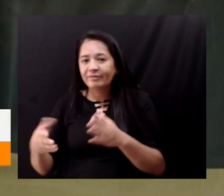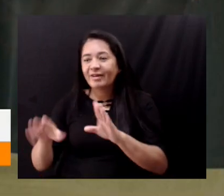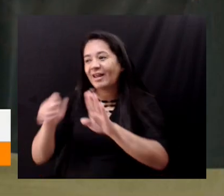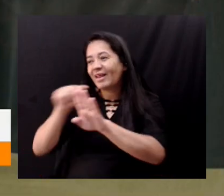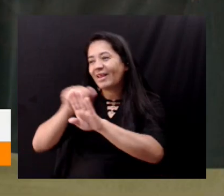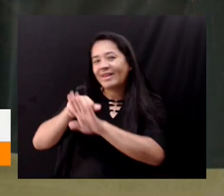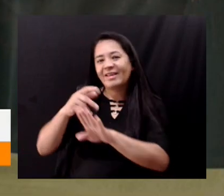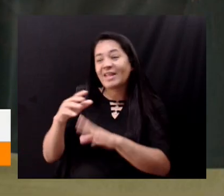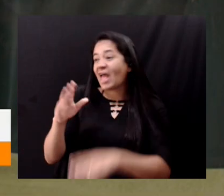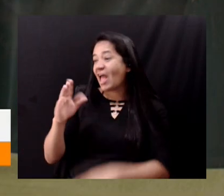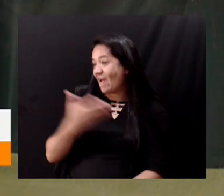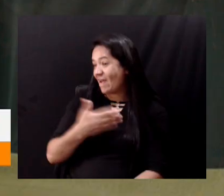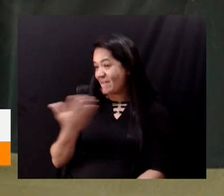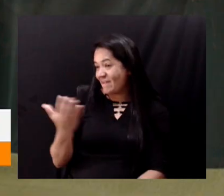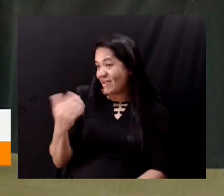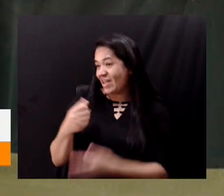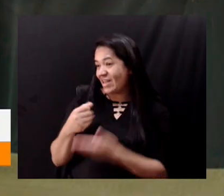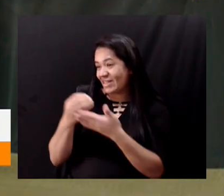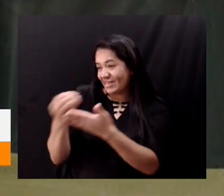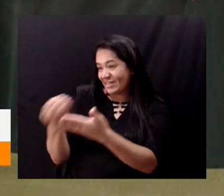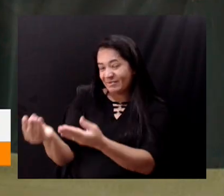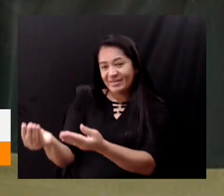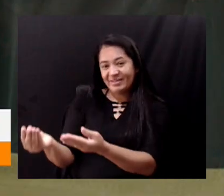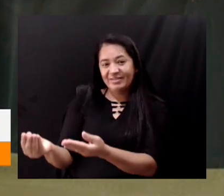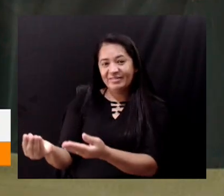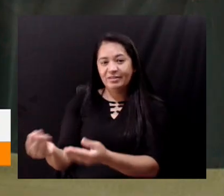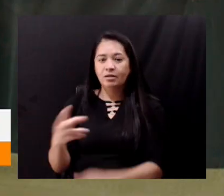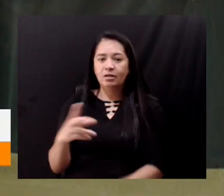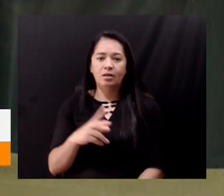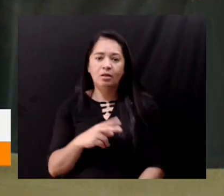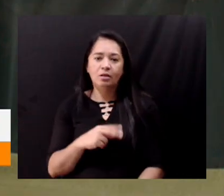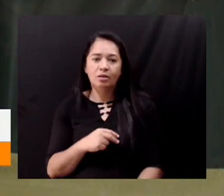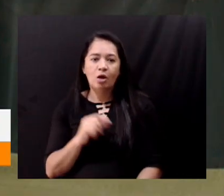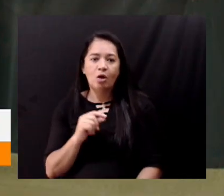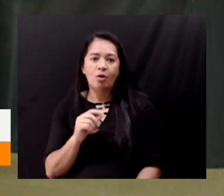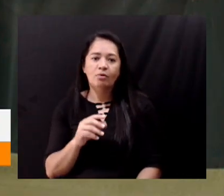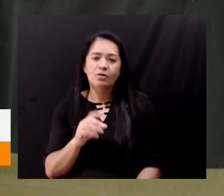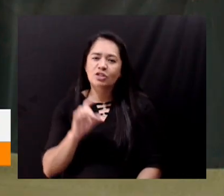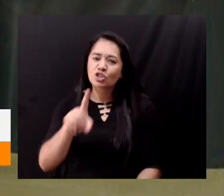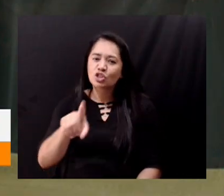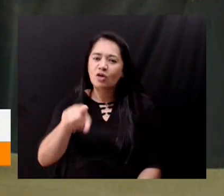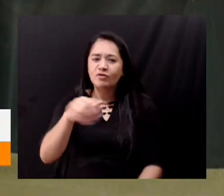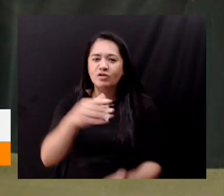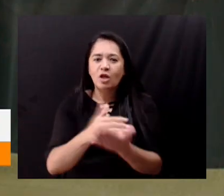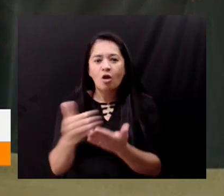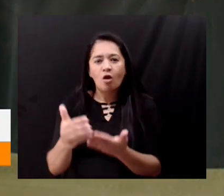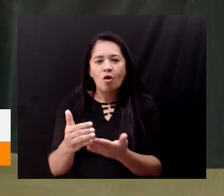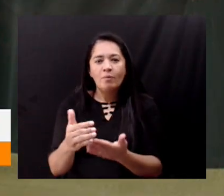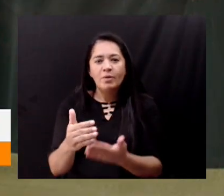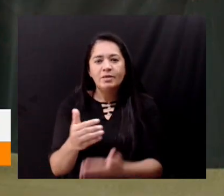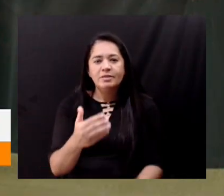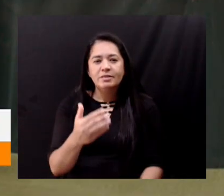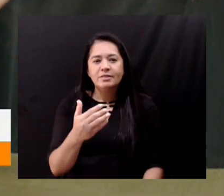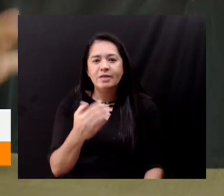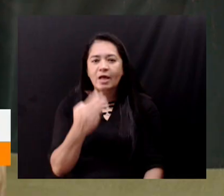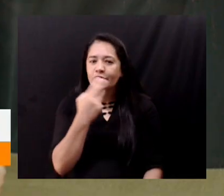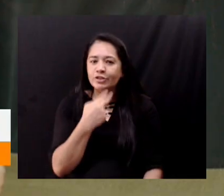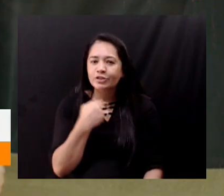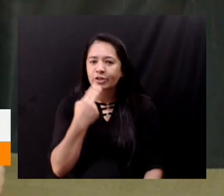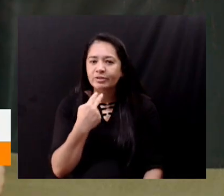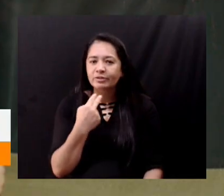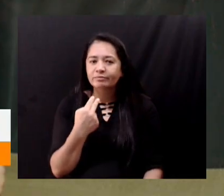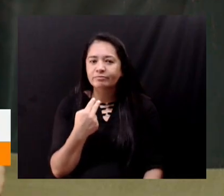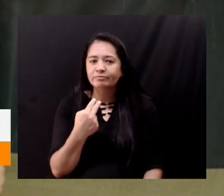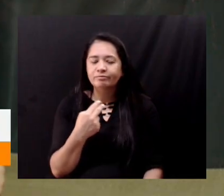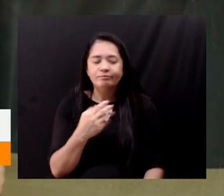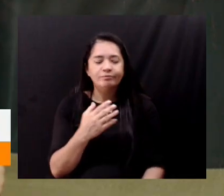olha o que eu trouxe para você. Gente, mas o que é isso? Olha. É só você começar a dieta. Mas, é batata. Começou a dieta, começa a